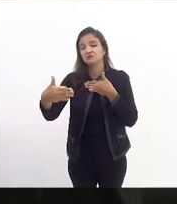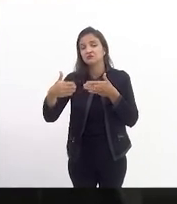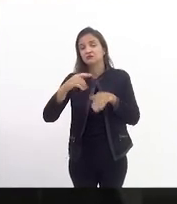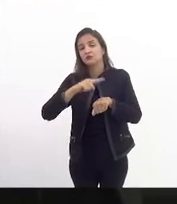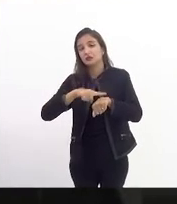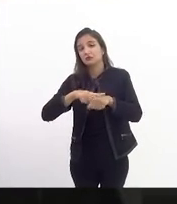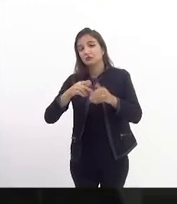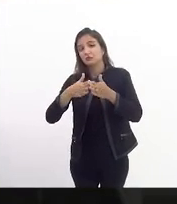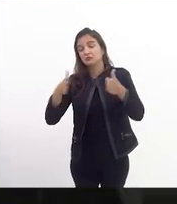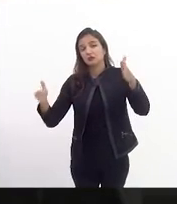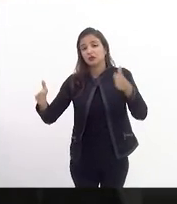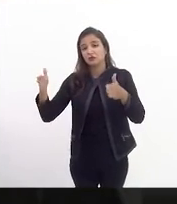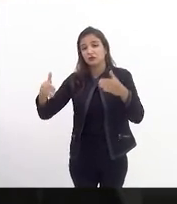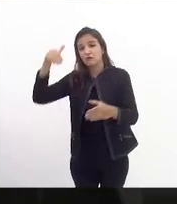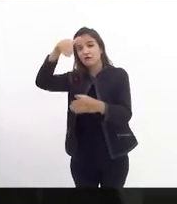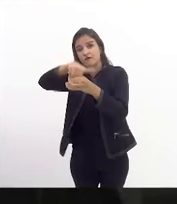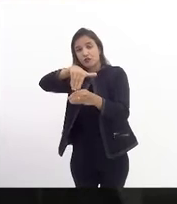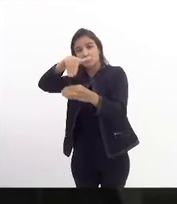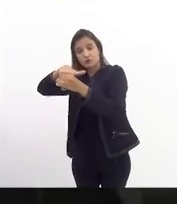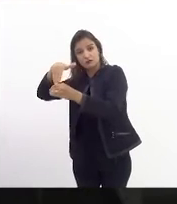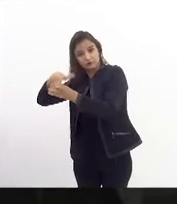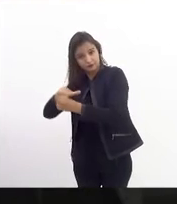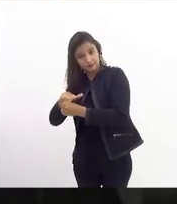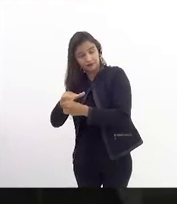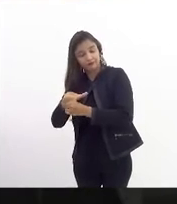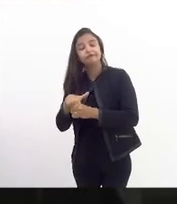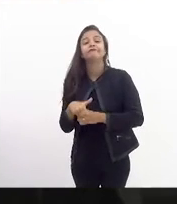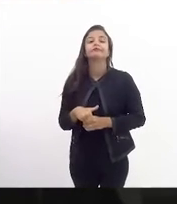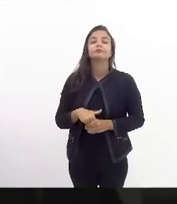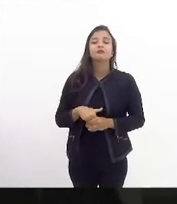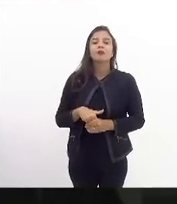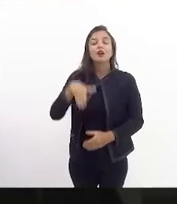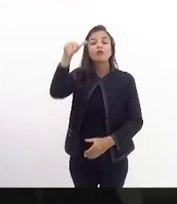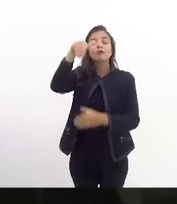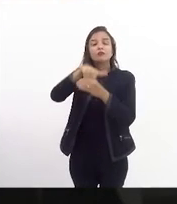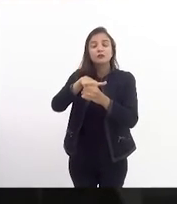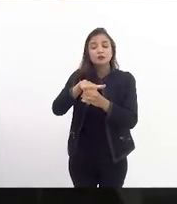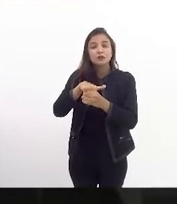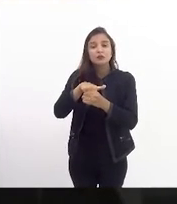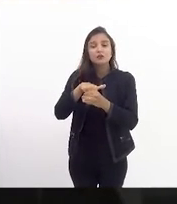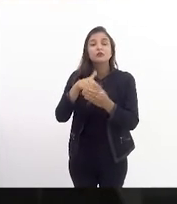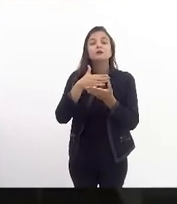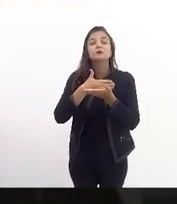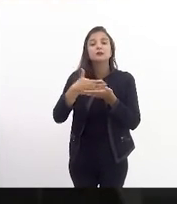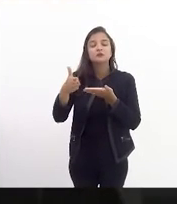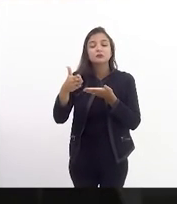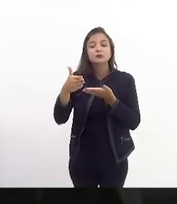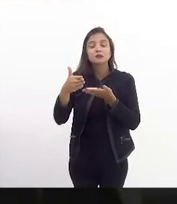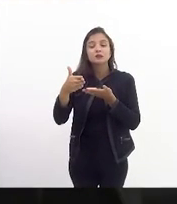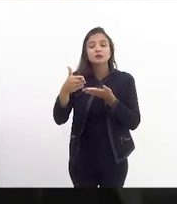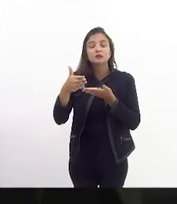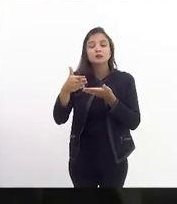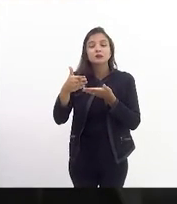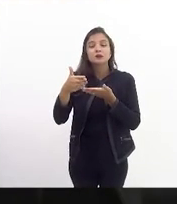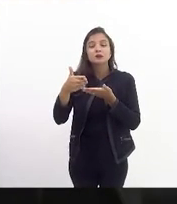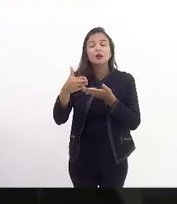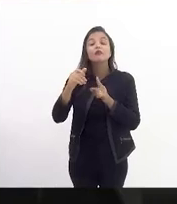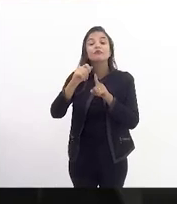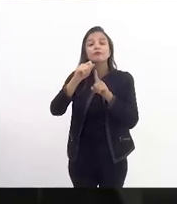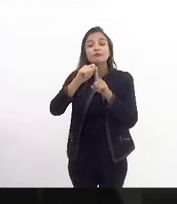período eleitoral. As eleições vão se dar em 2 de